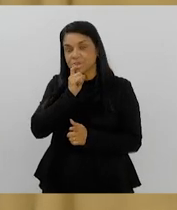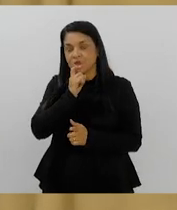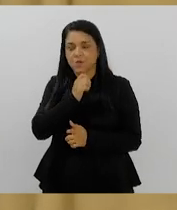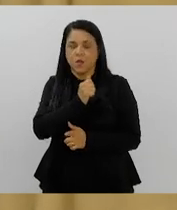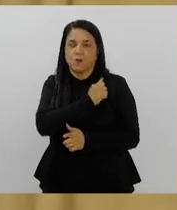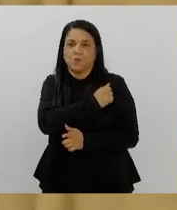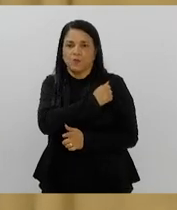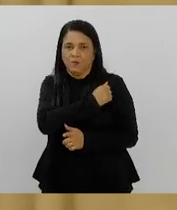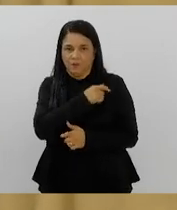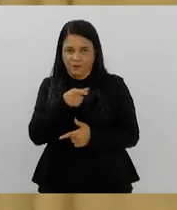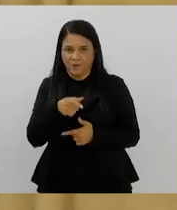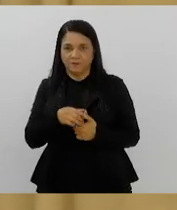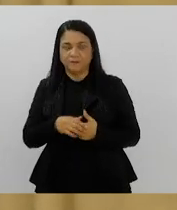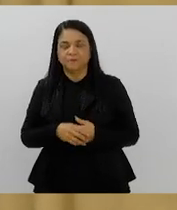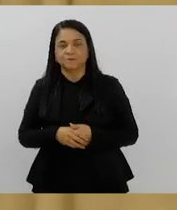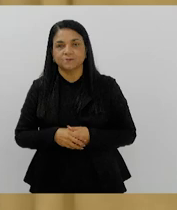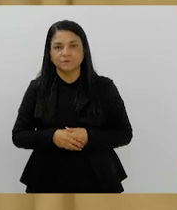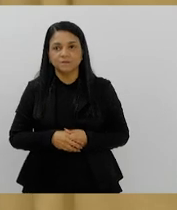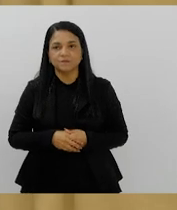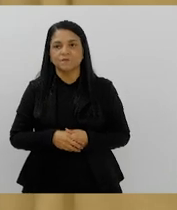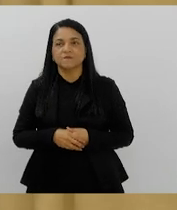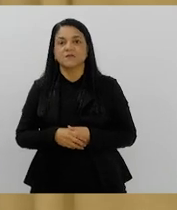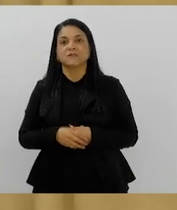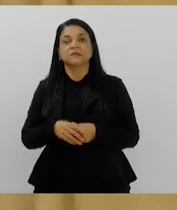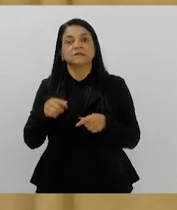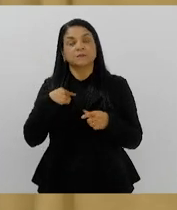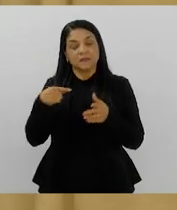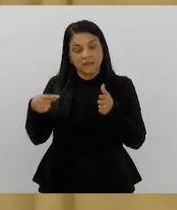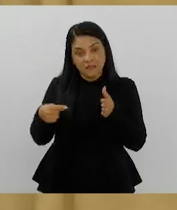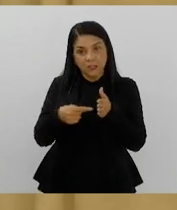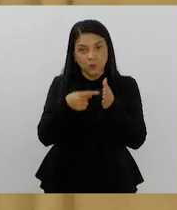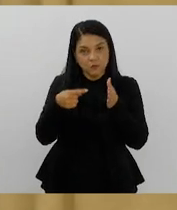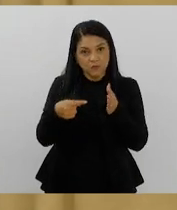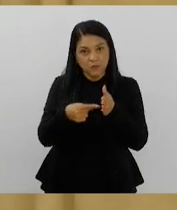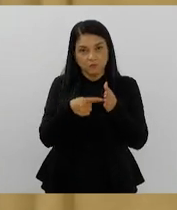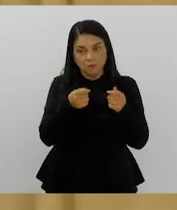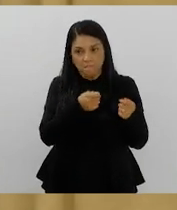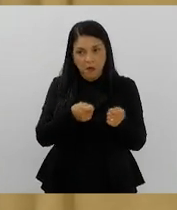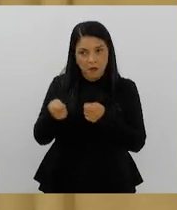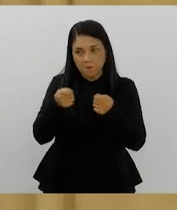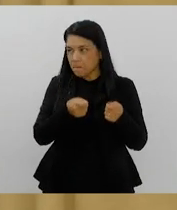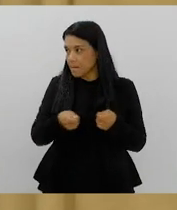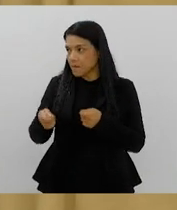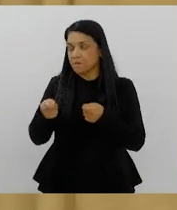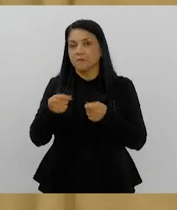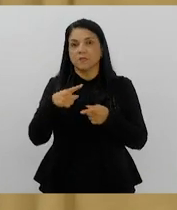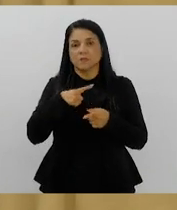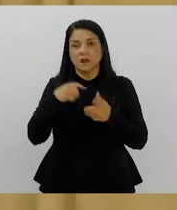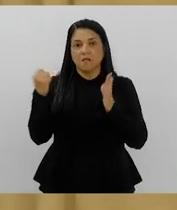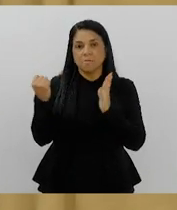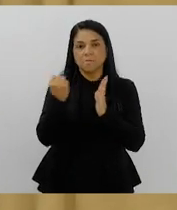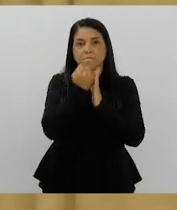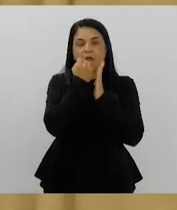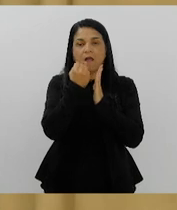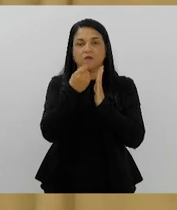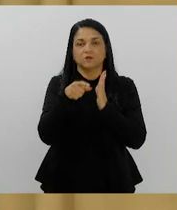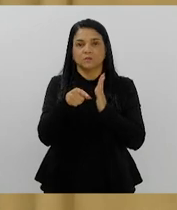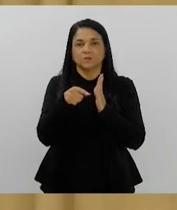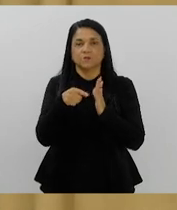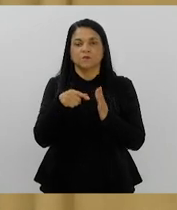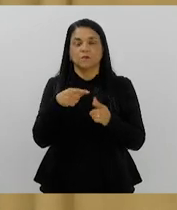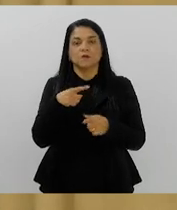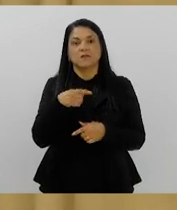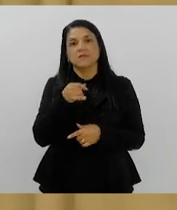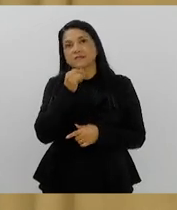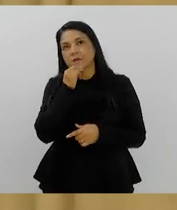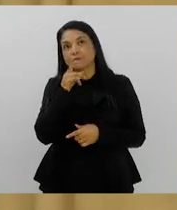afeto. Também a gente percebeu que a frequência das denúncias elas têm impacto em relação a quando tem alguma